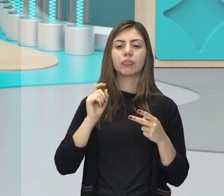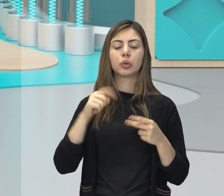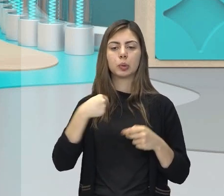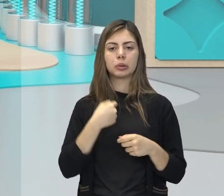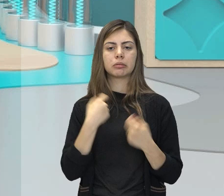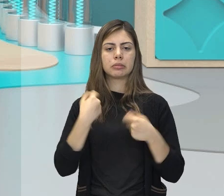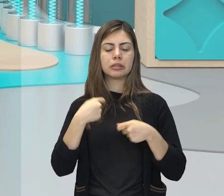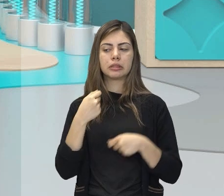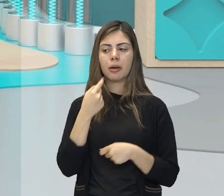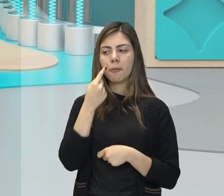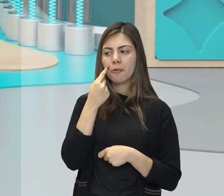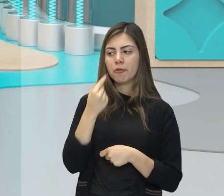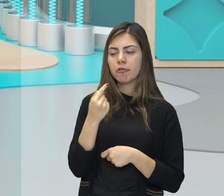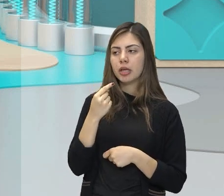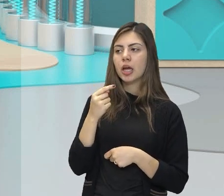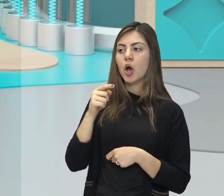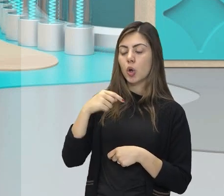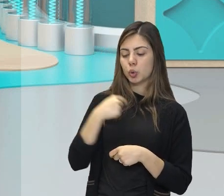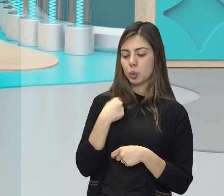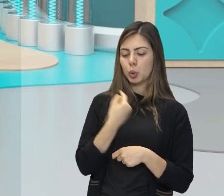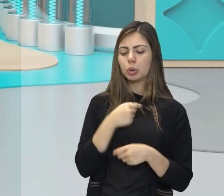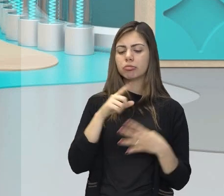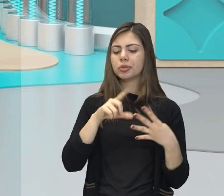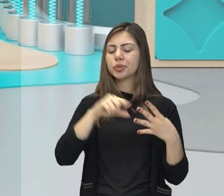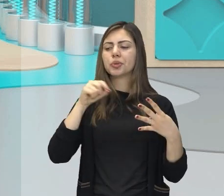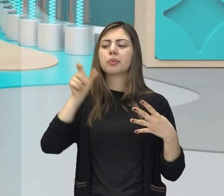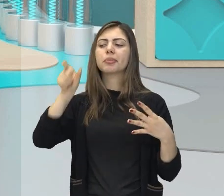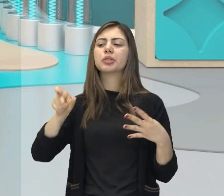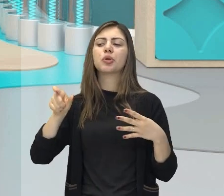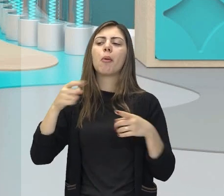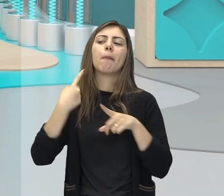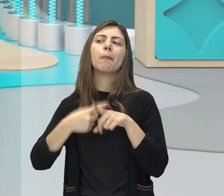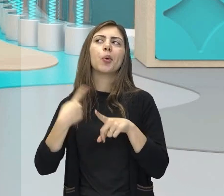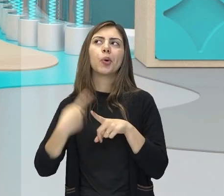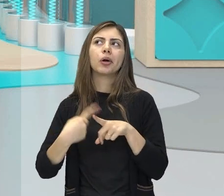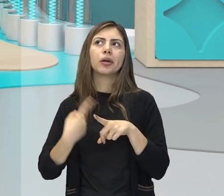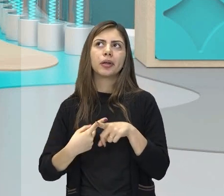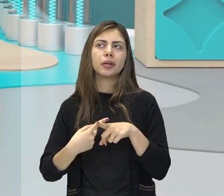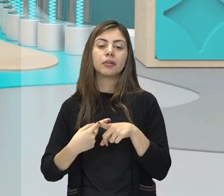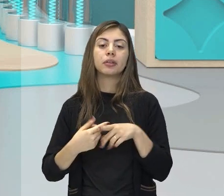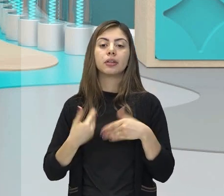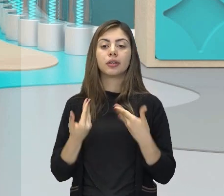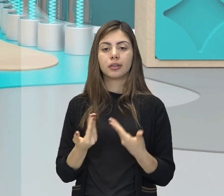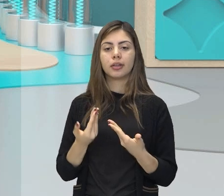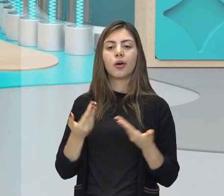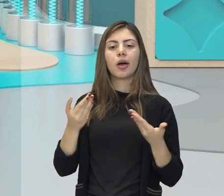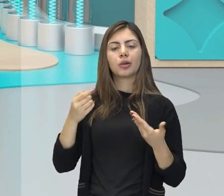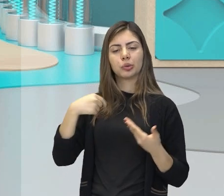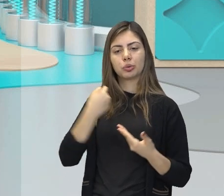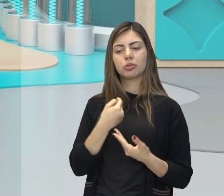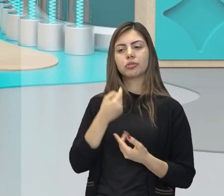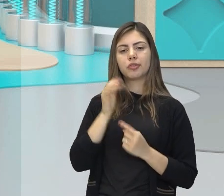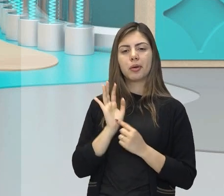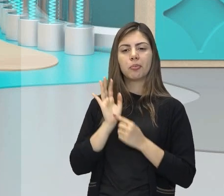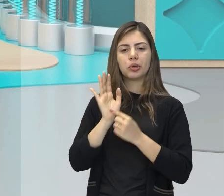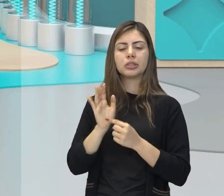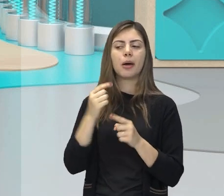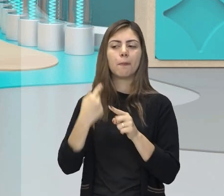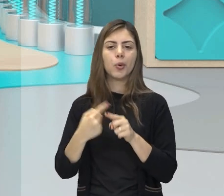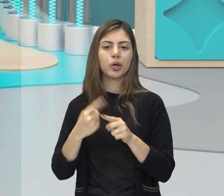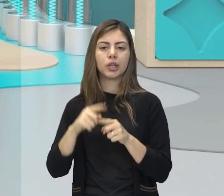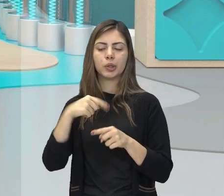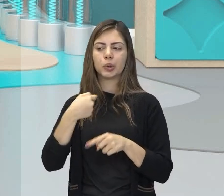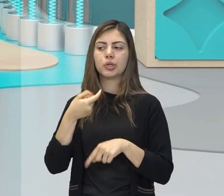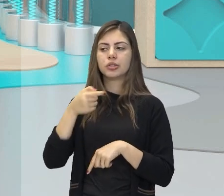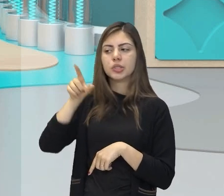o motivo da escolha desse entrevistado, né? Então, neste quadro, a gente vai, então, indicar a razão da escolha